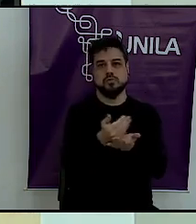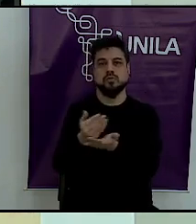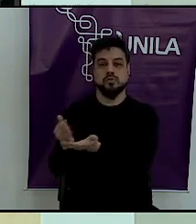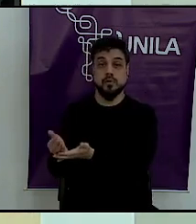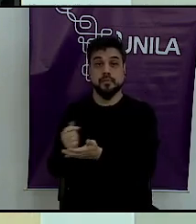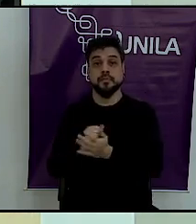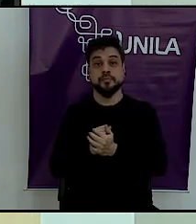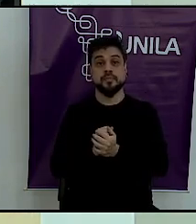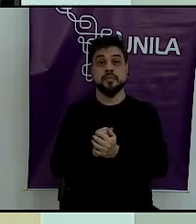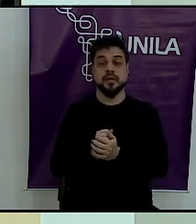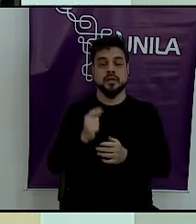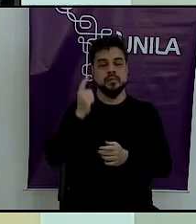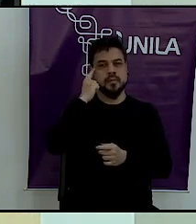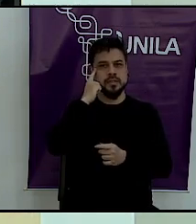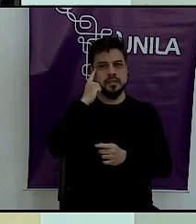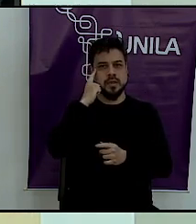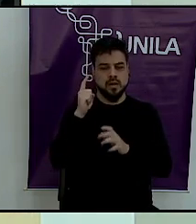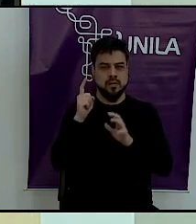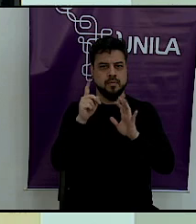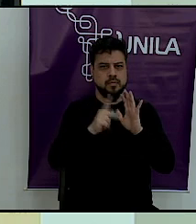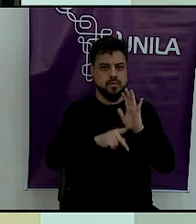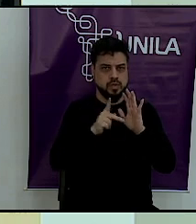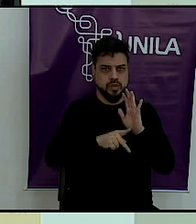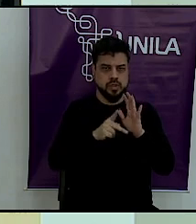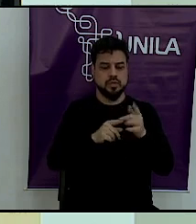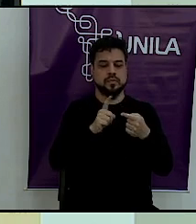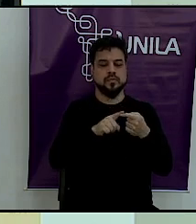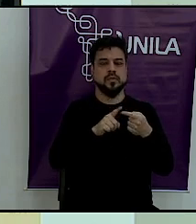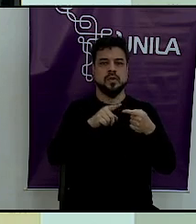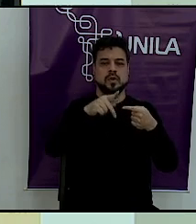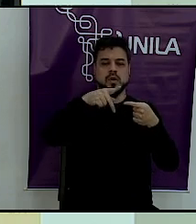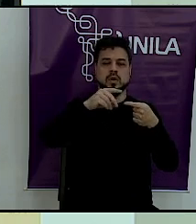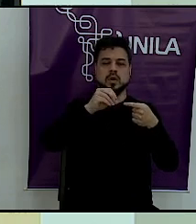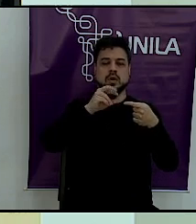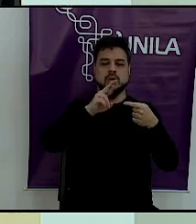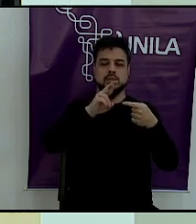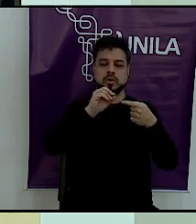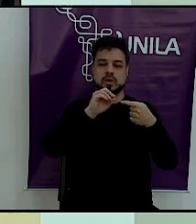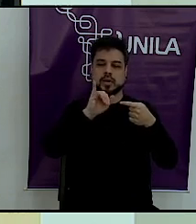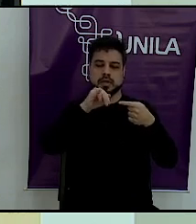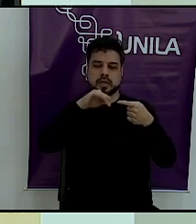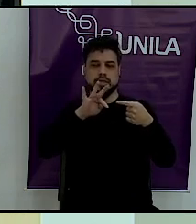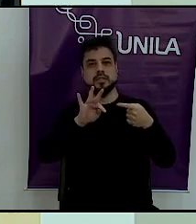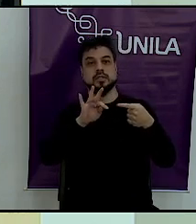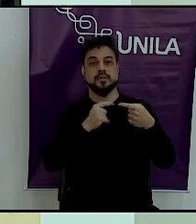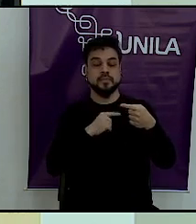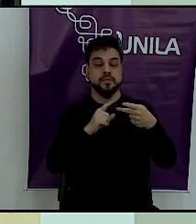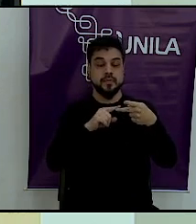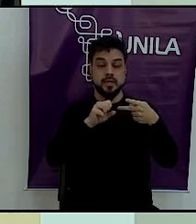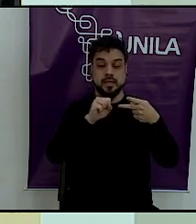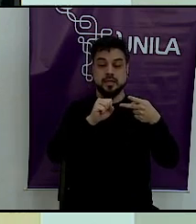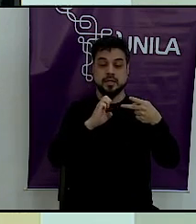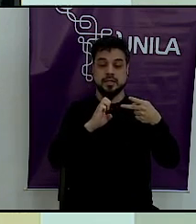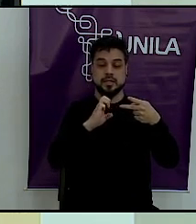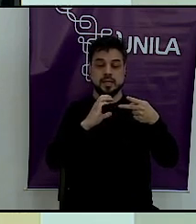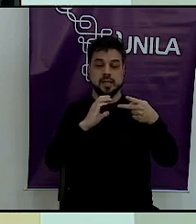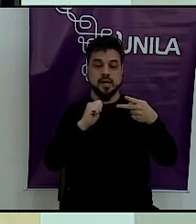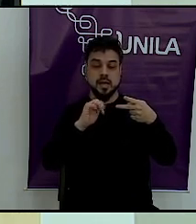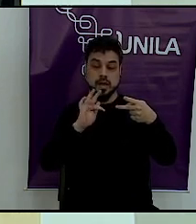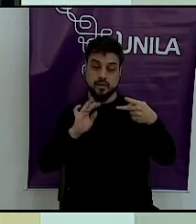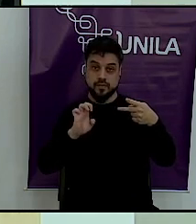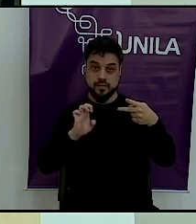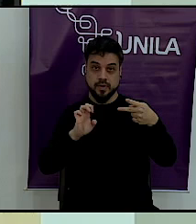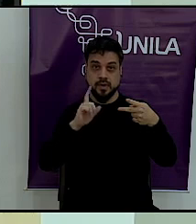lá no início, né? O projeto aqui da ProInt com a internacionalização, A SECAF ela recebeu um programa que a